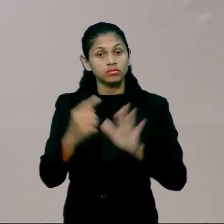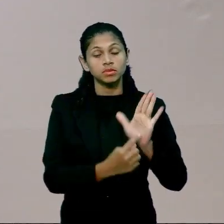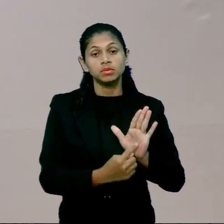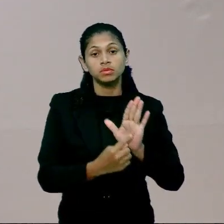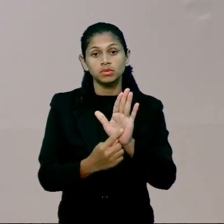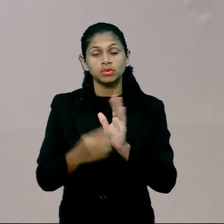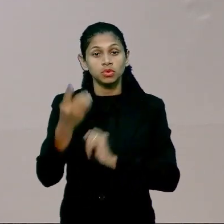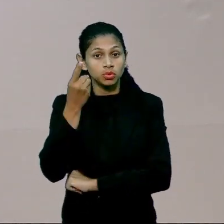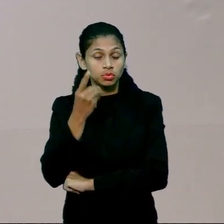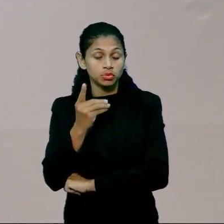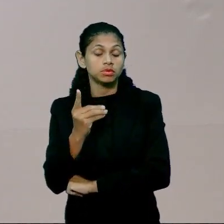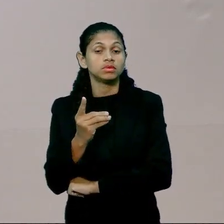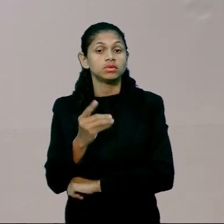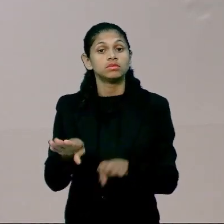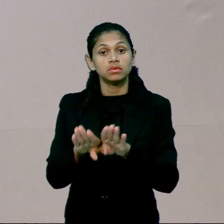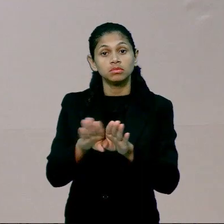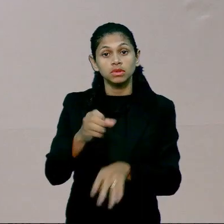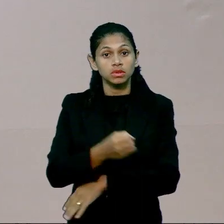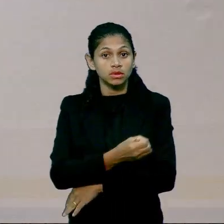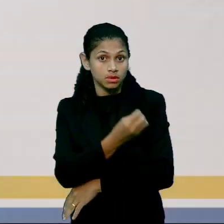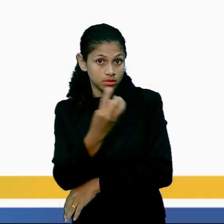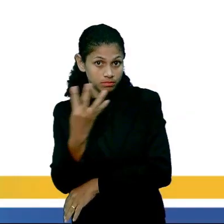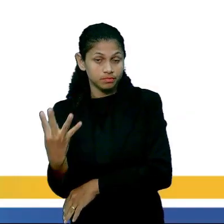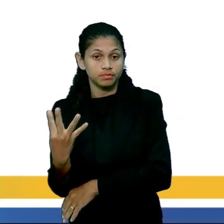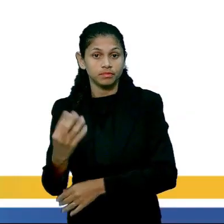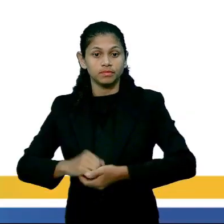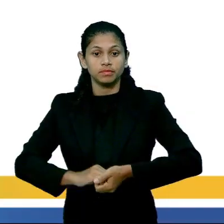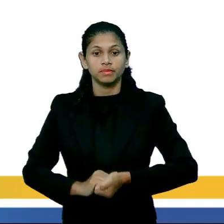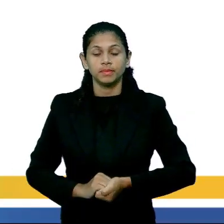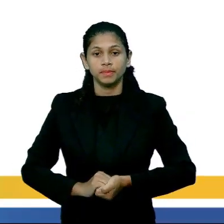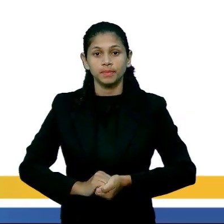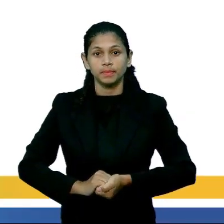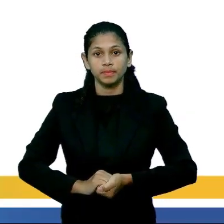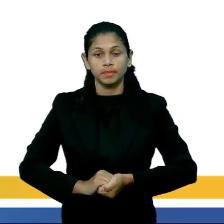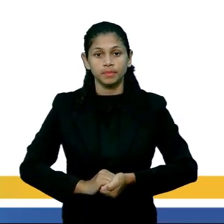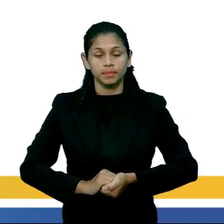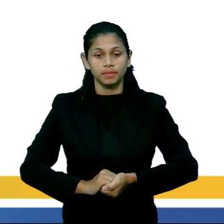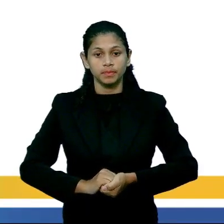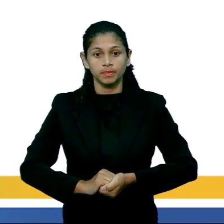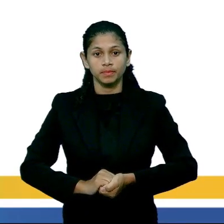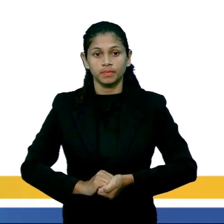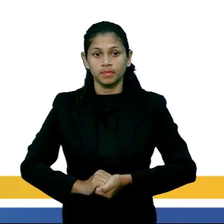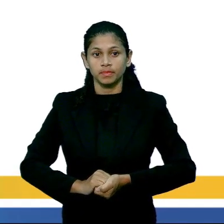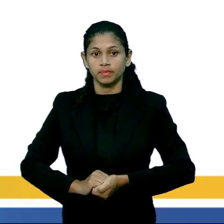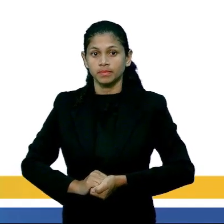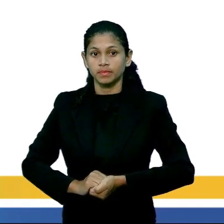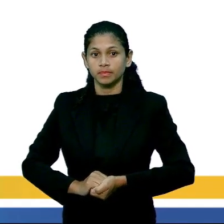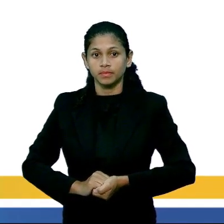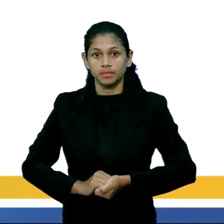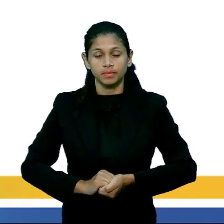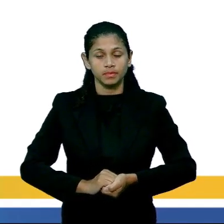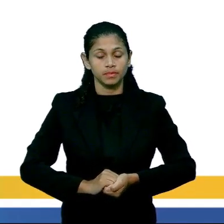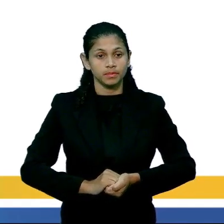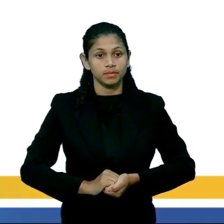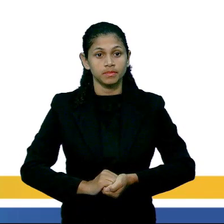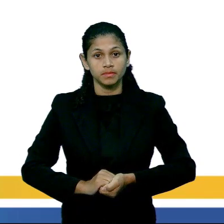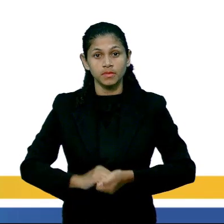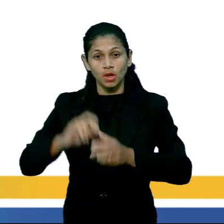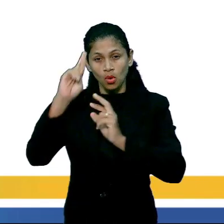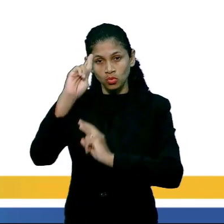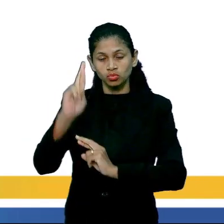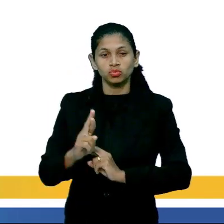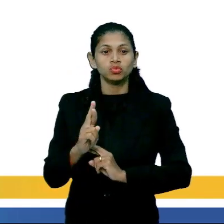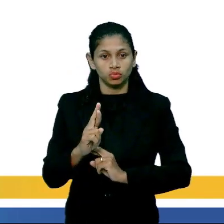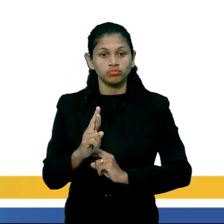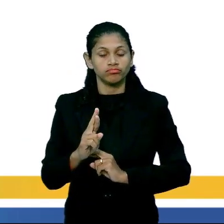o dia e a quantidade tudo bem Então olha aí o dono da